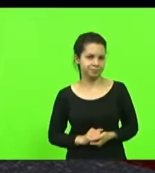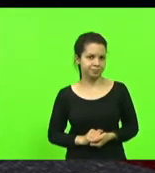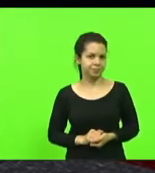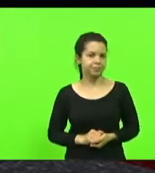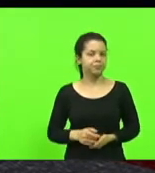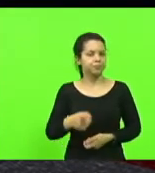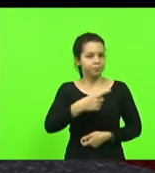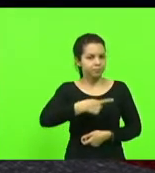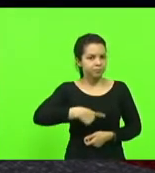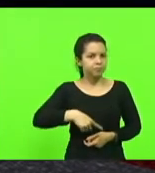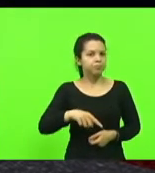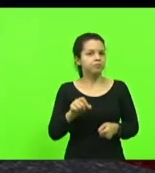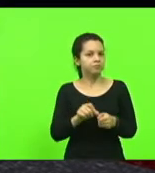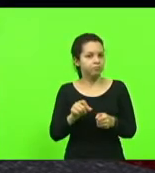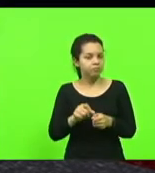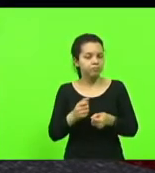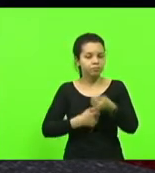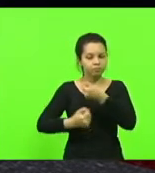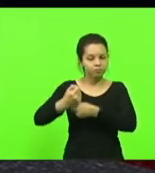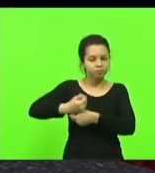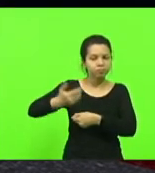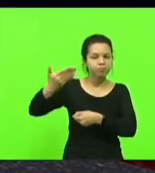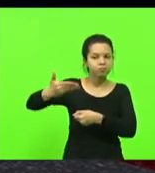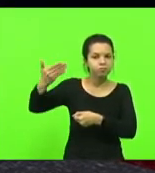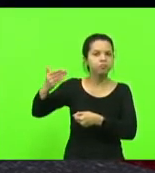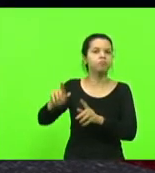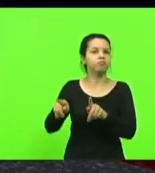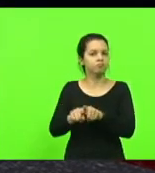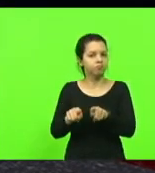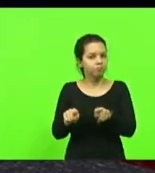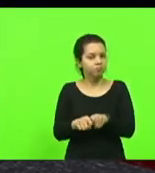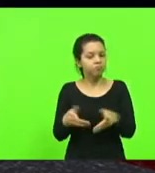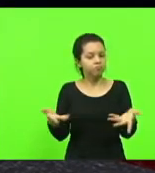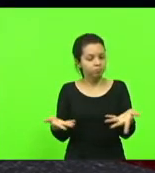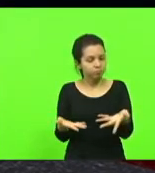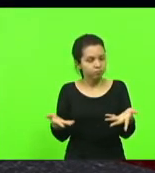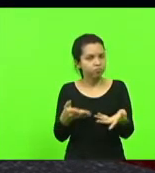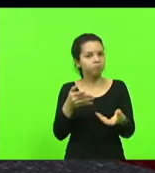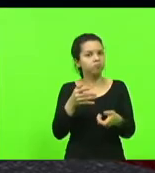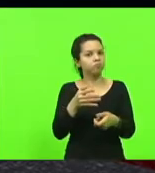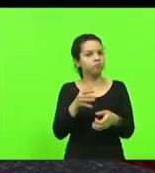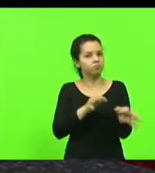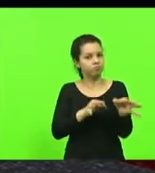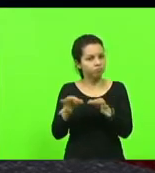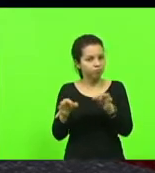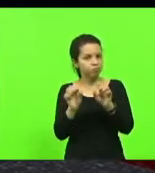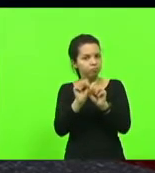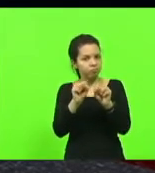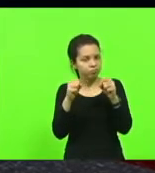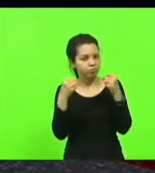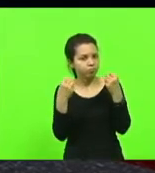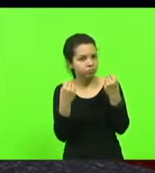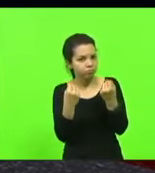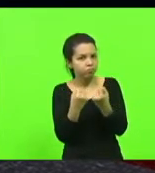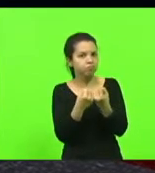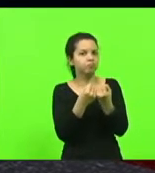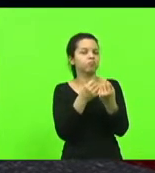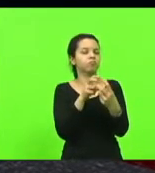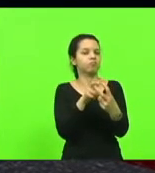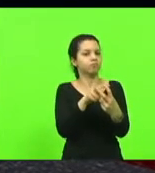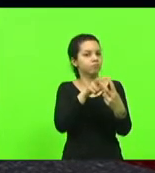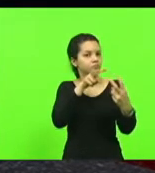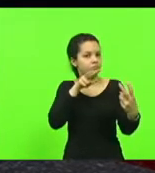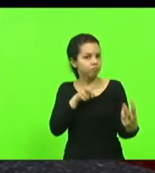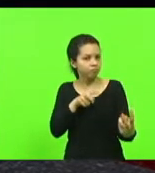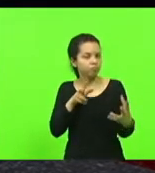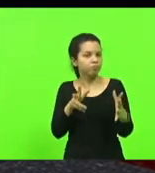Assim como temos feito em outros anos, realizaremos um seminário esse ano, presidente, de forma virtual,